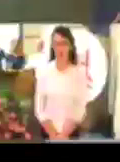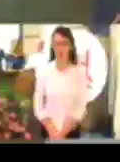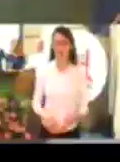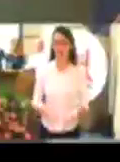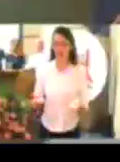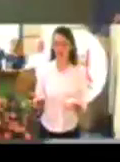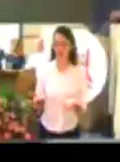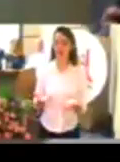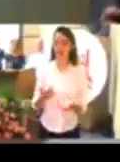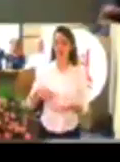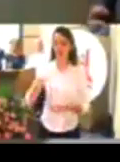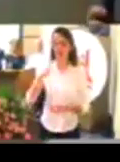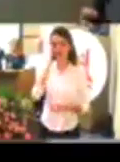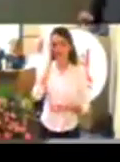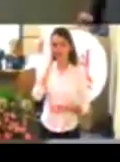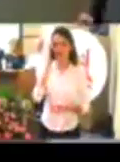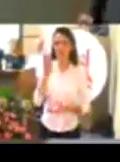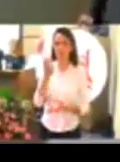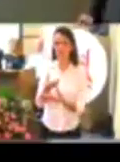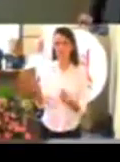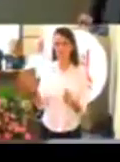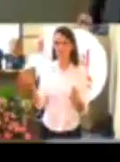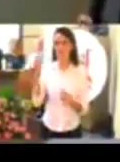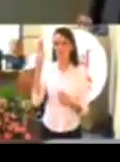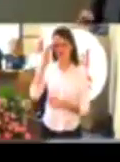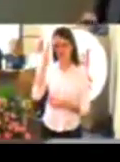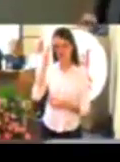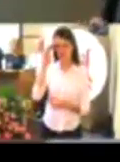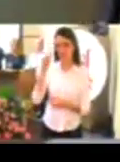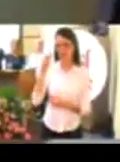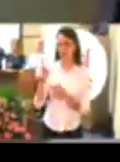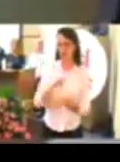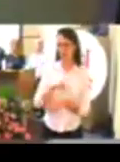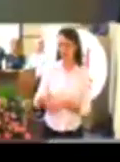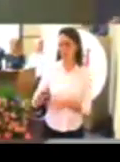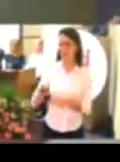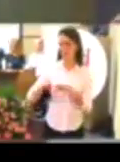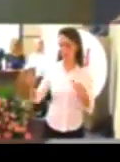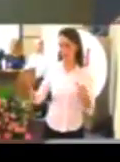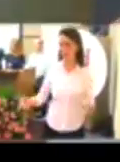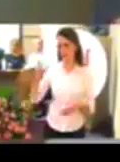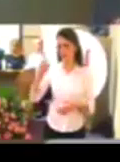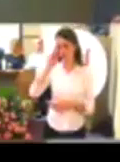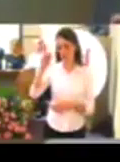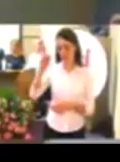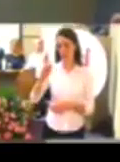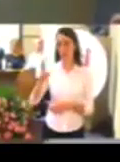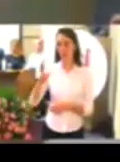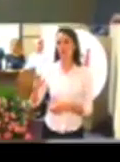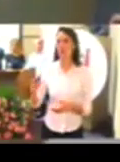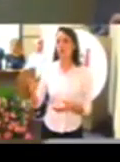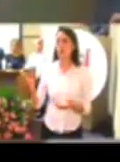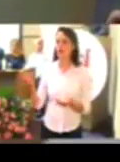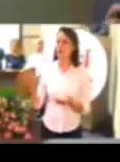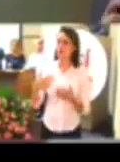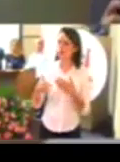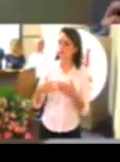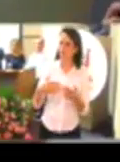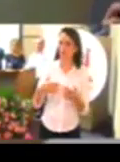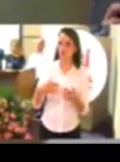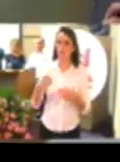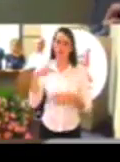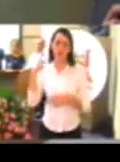E é perfeitamente compreensível para muitos presidentes, senhores integrantes da mesa de honra, que seja